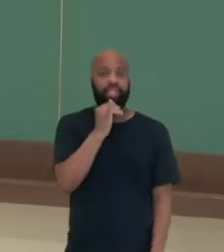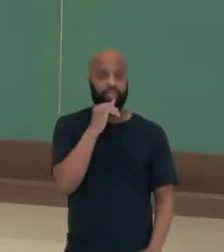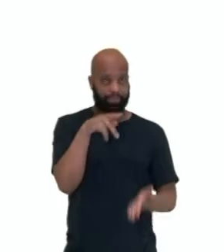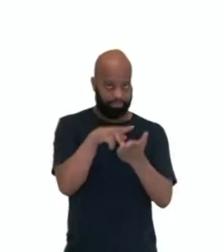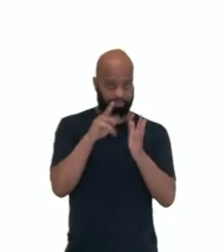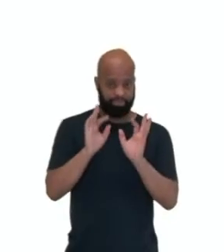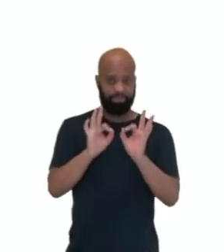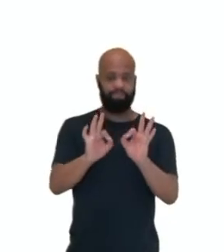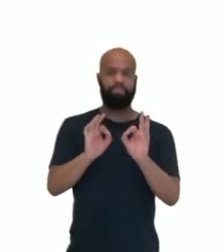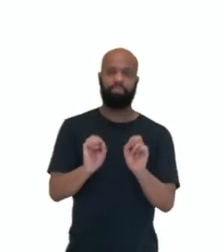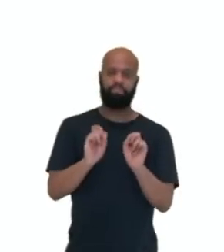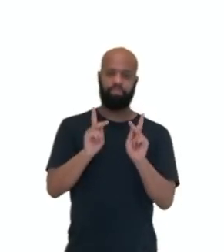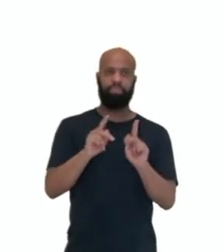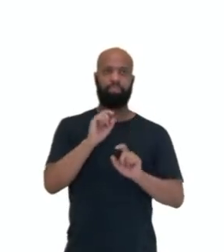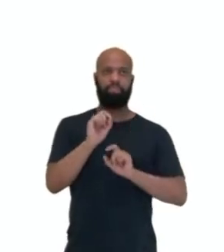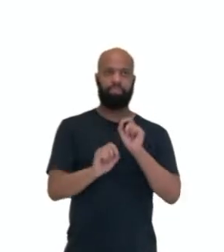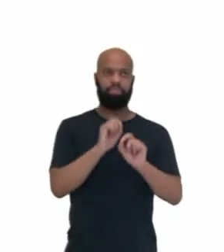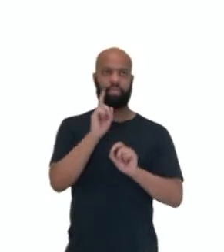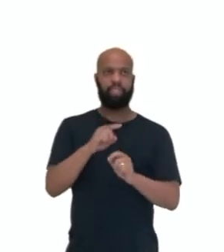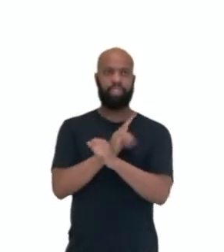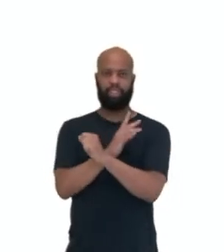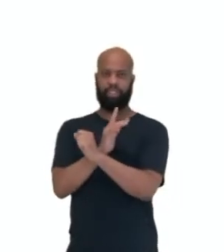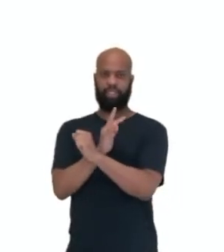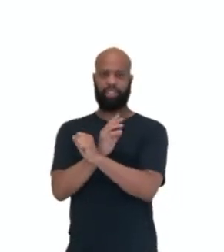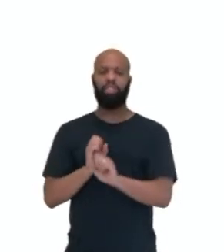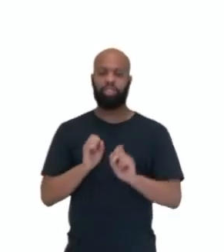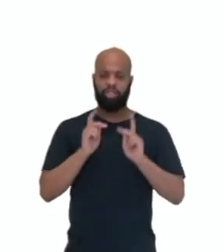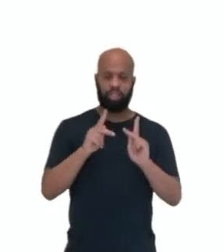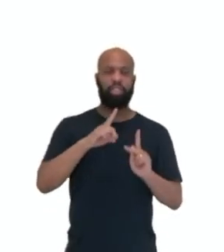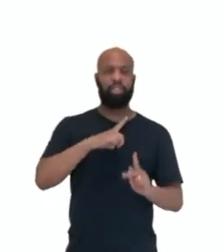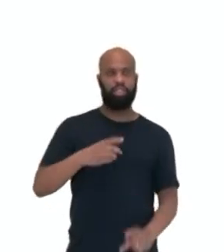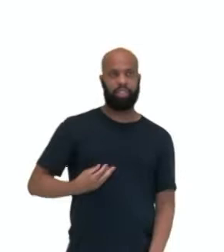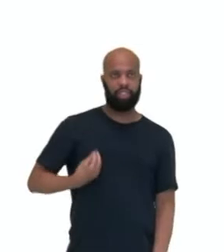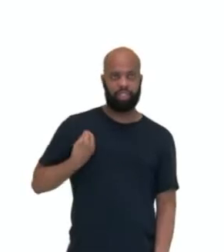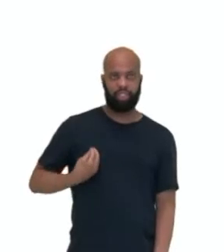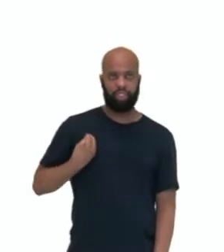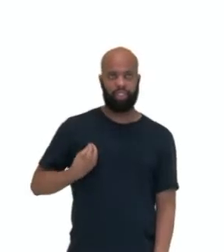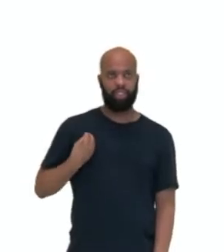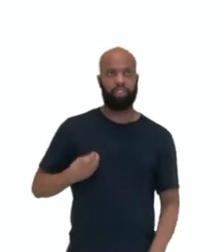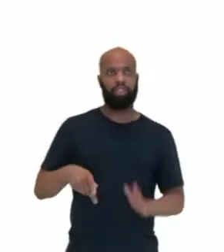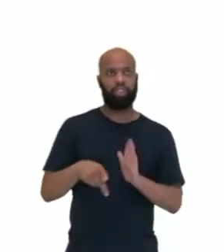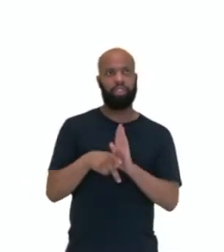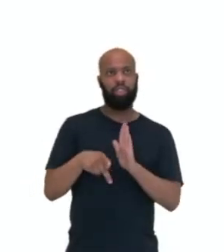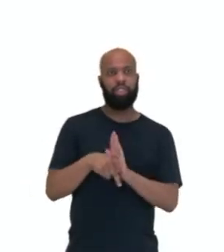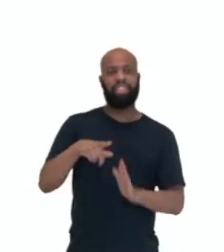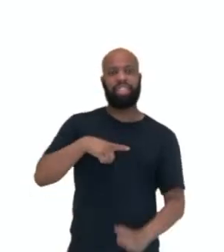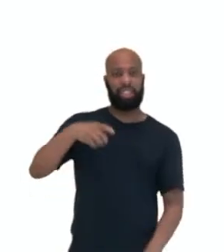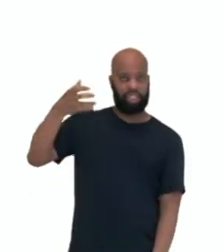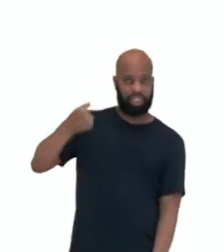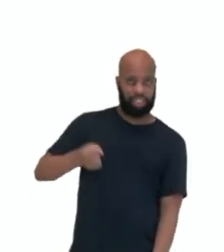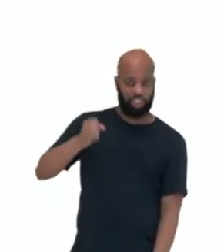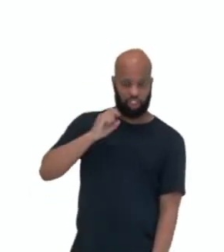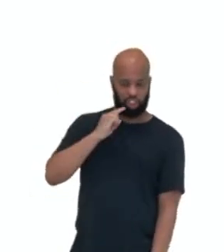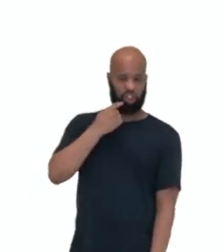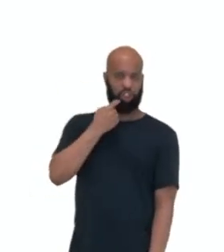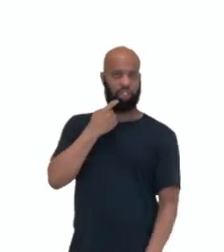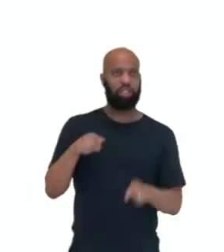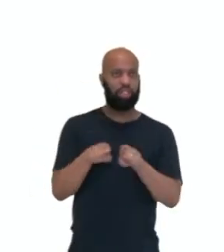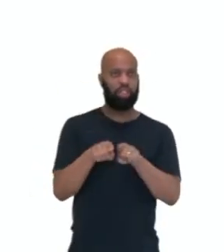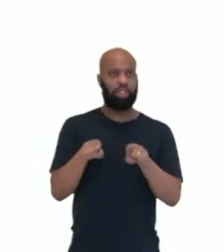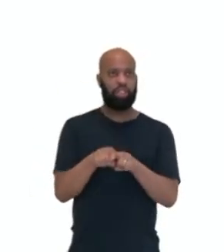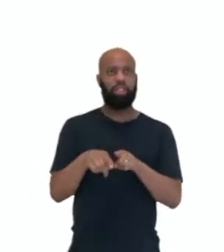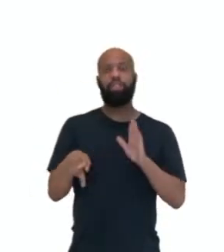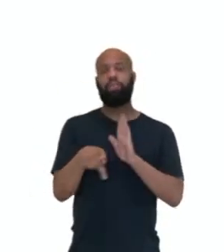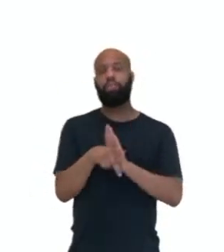tá? Um exemplo prático que é o ácido lático. Ele está presente tanto no leite azedo quanto nos